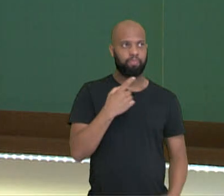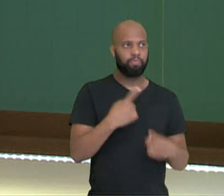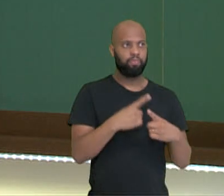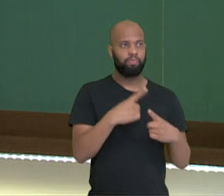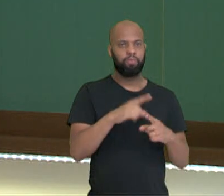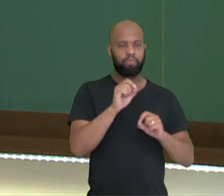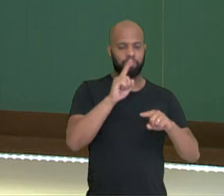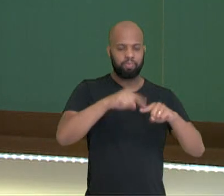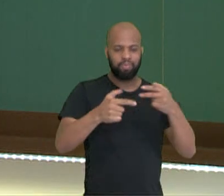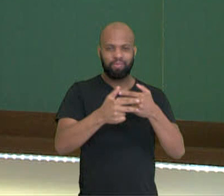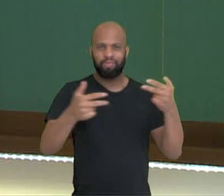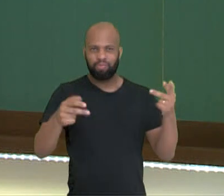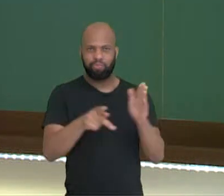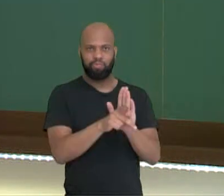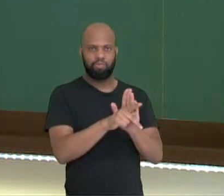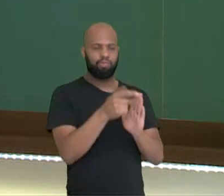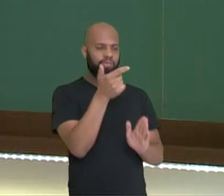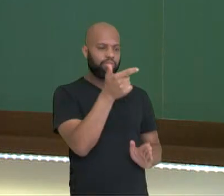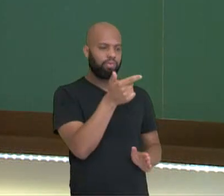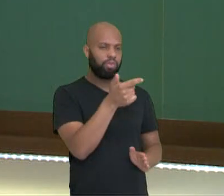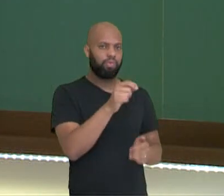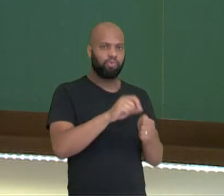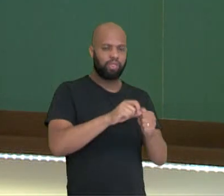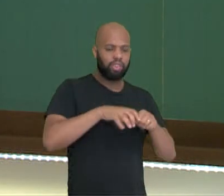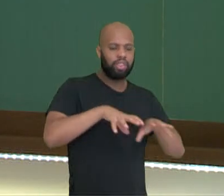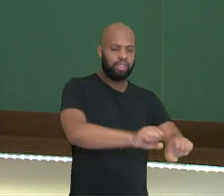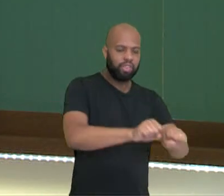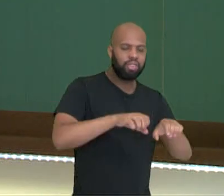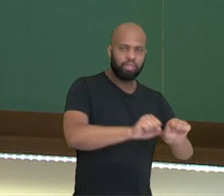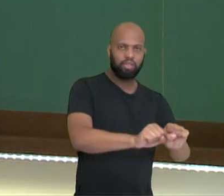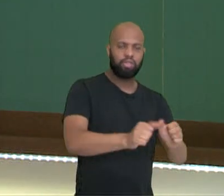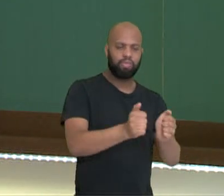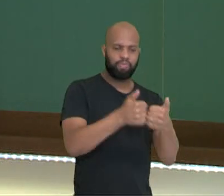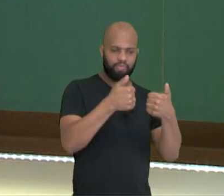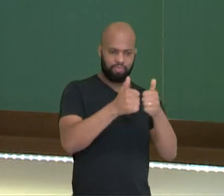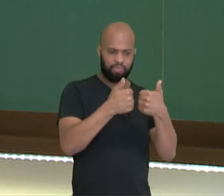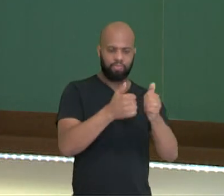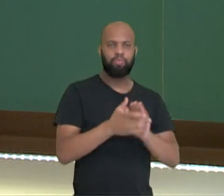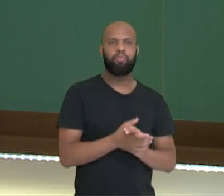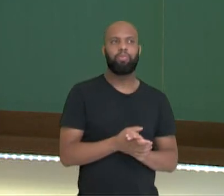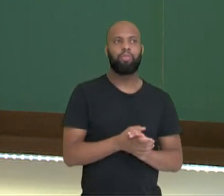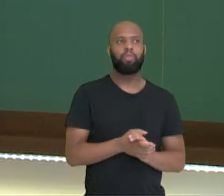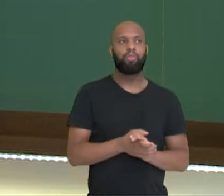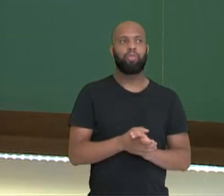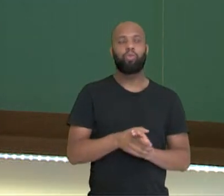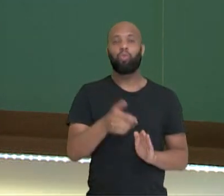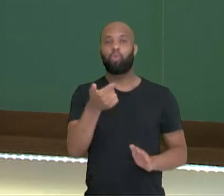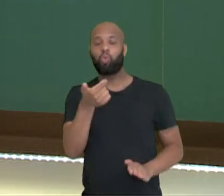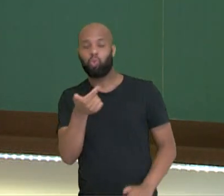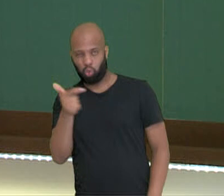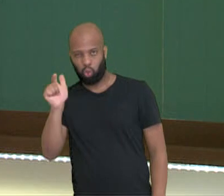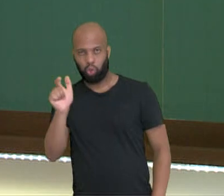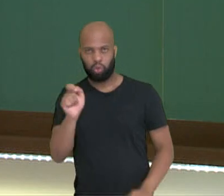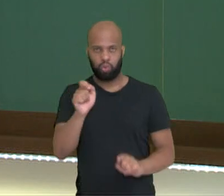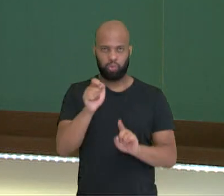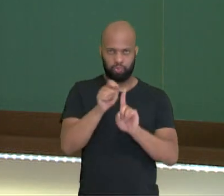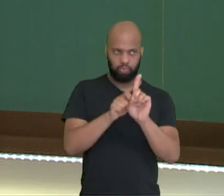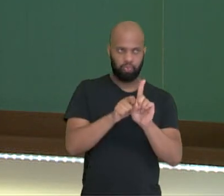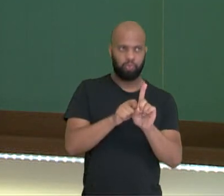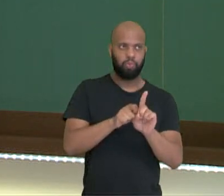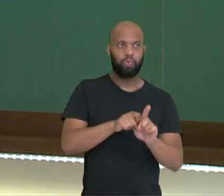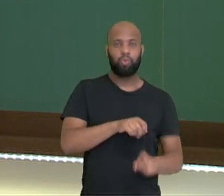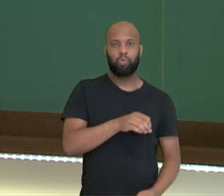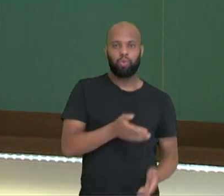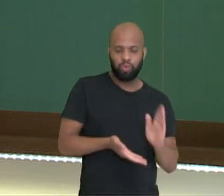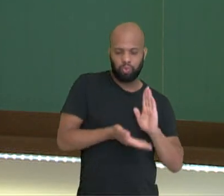é a matéria-prima que ele usa para fazer o pão, a mão de obra, né? No mês 2, o custo subiu 5%. E